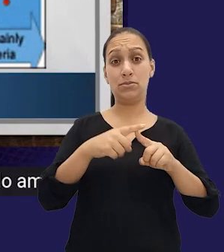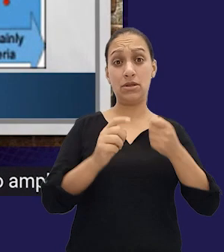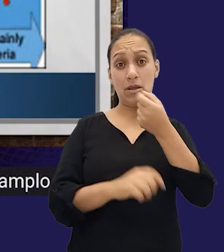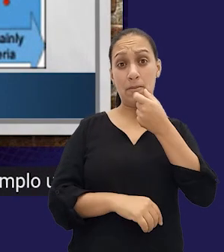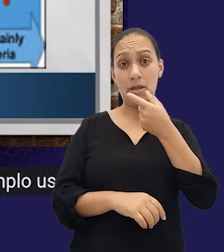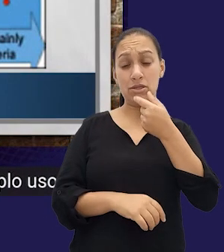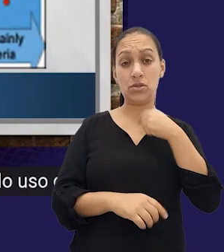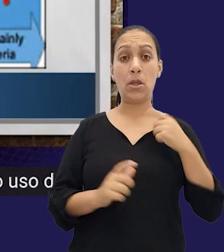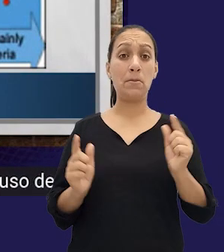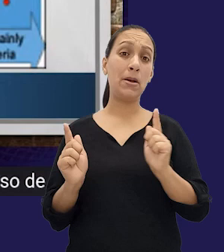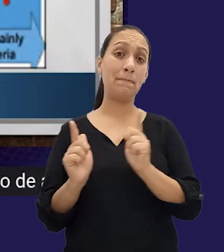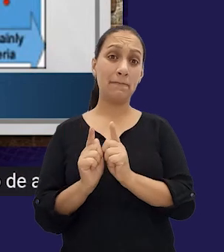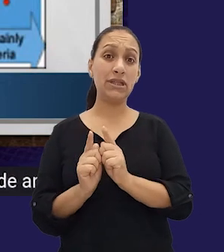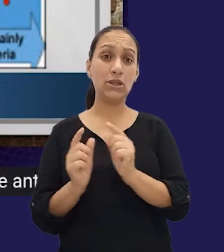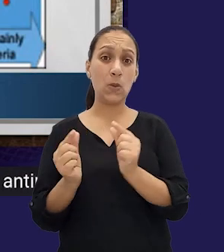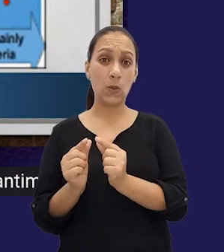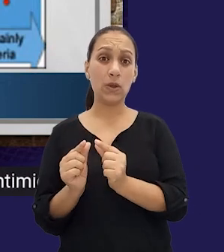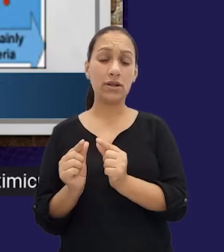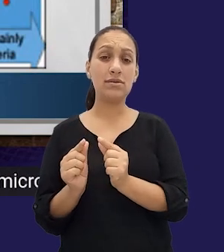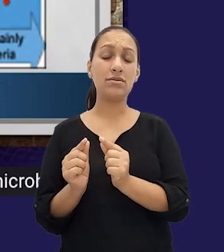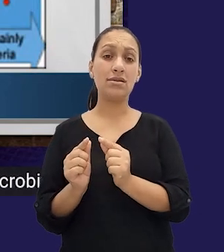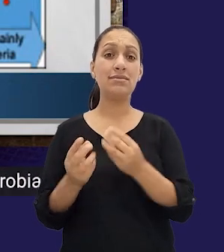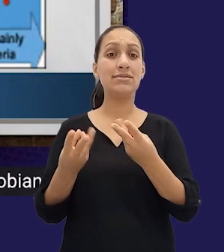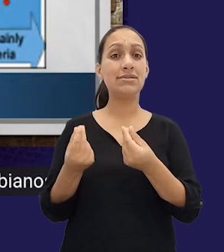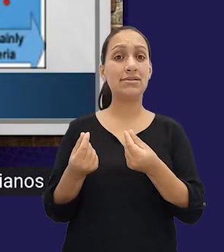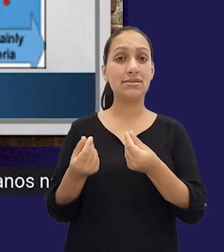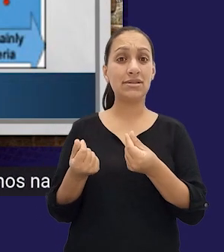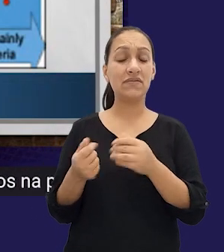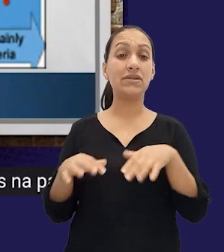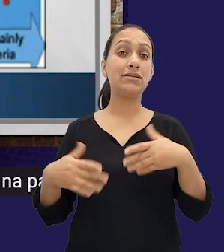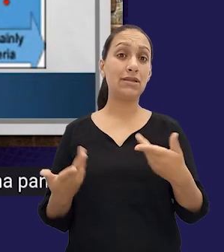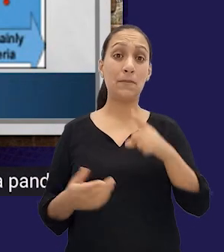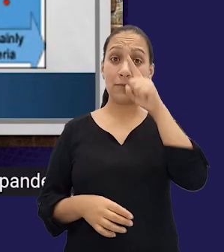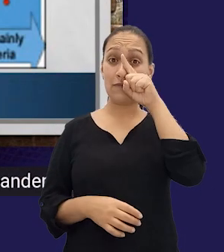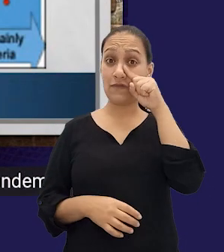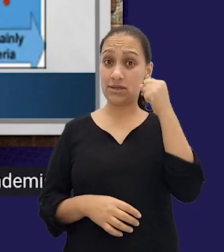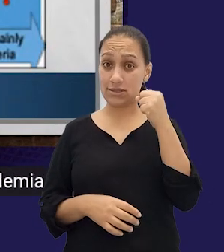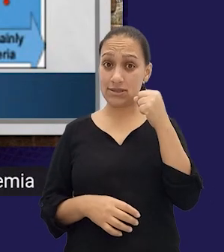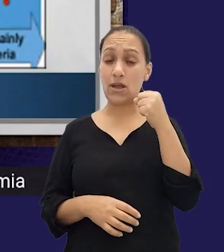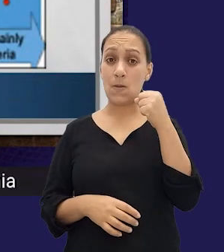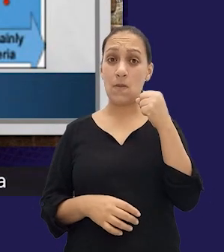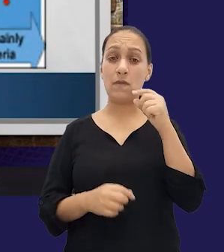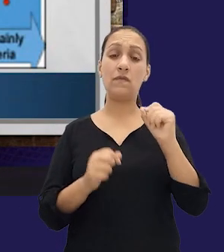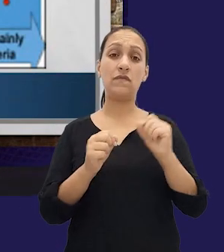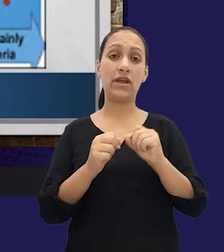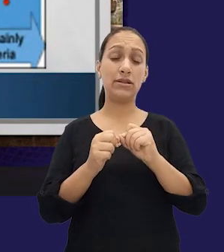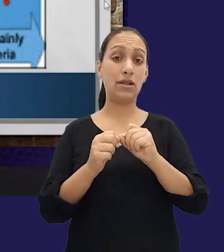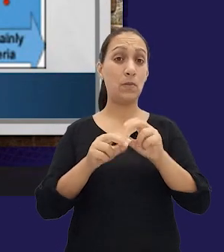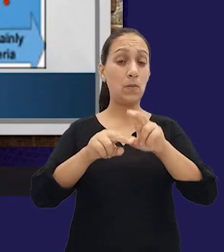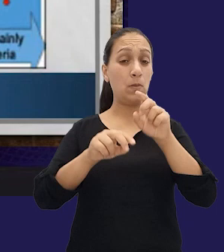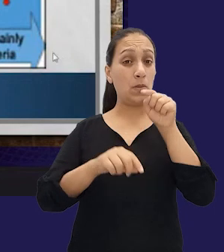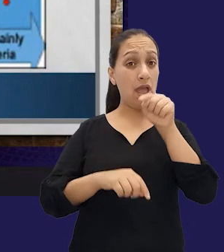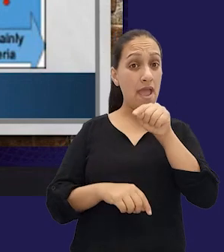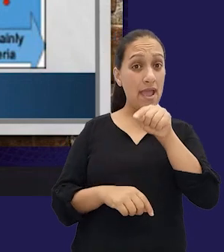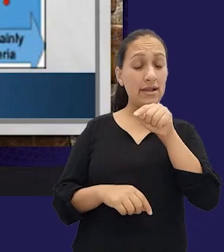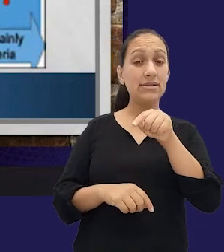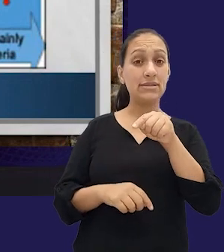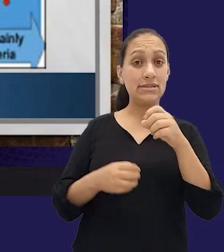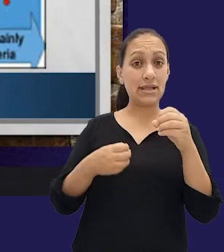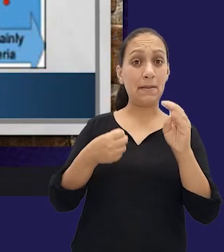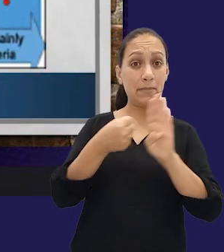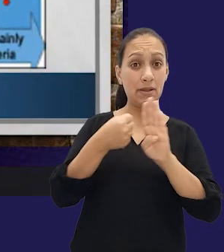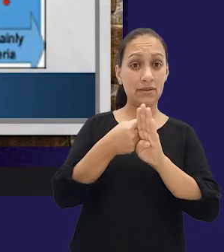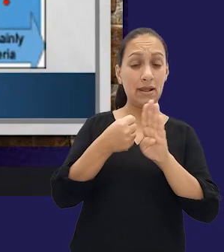uma minoria de células que são sensíveis. Portanto, uma infecção causada por esse germe que está agora representado aqui,